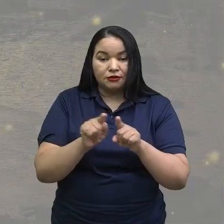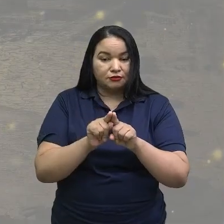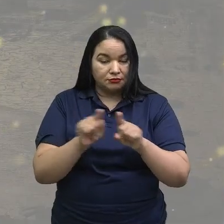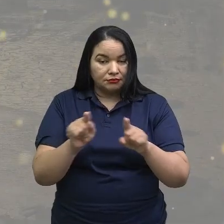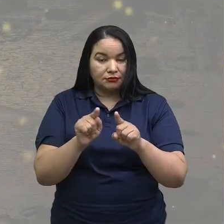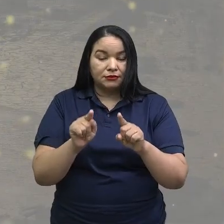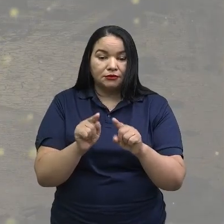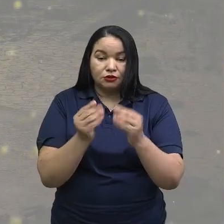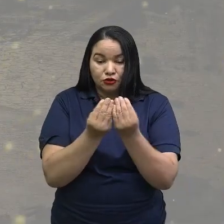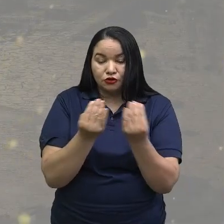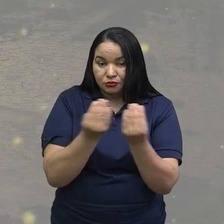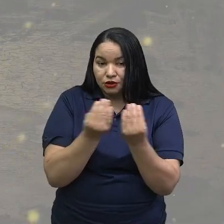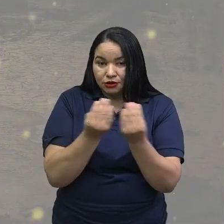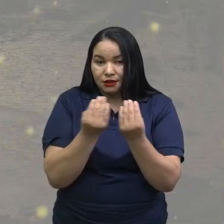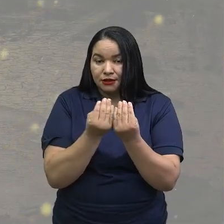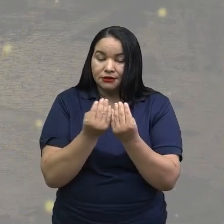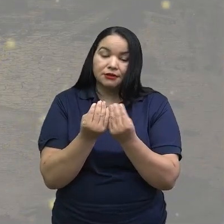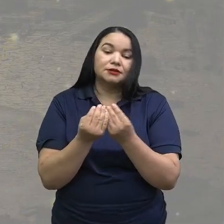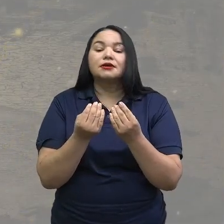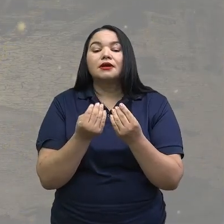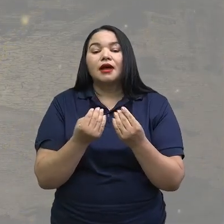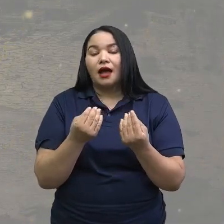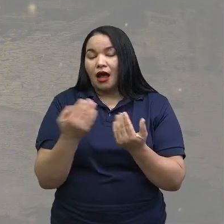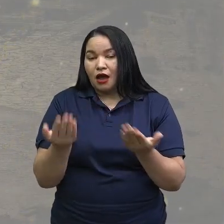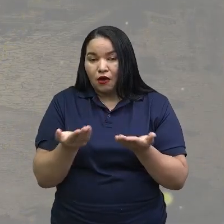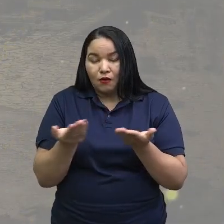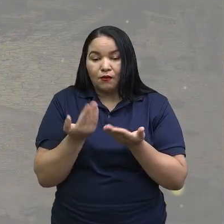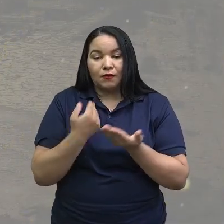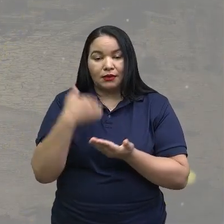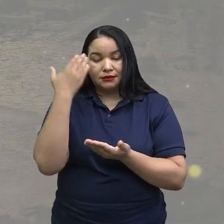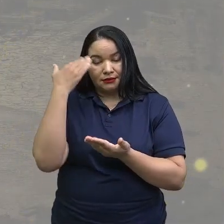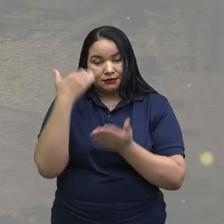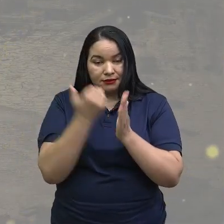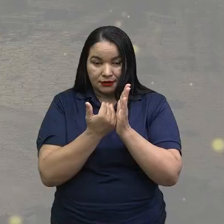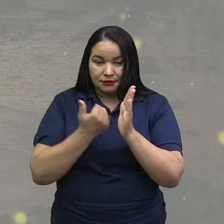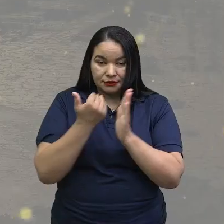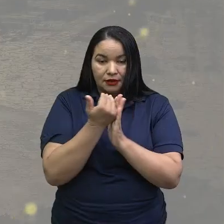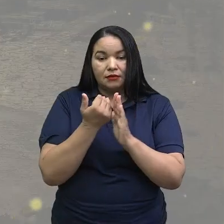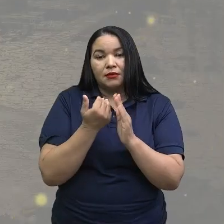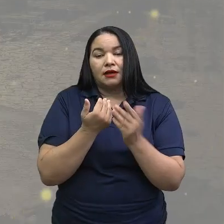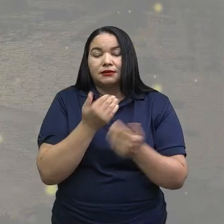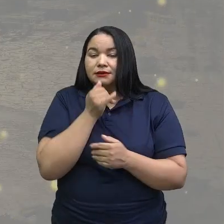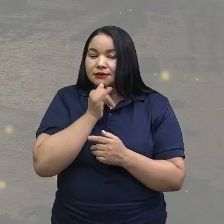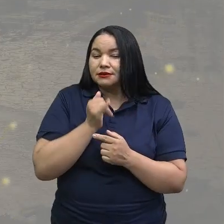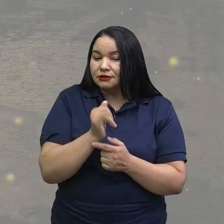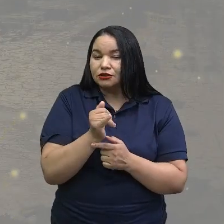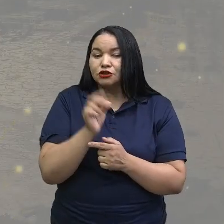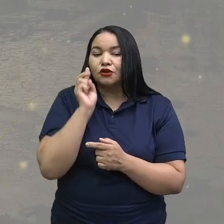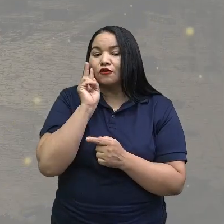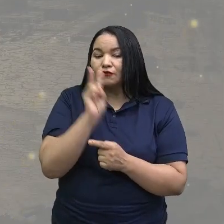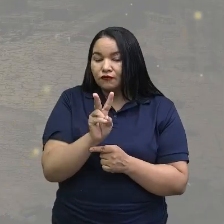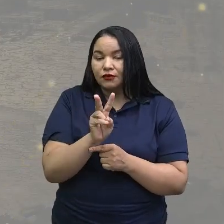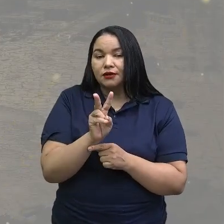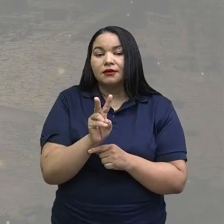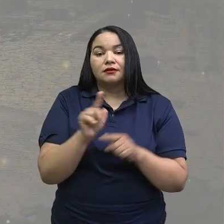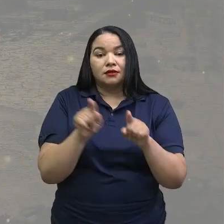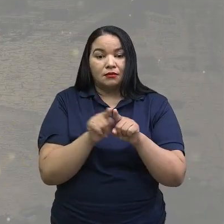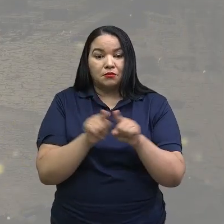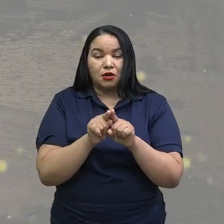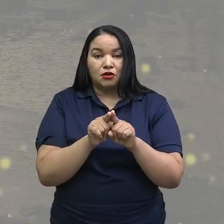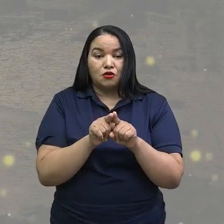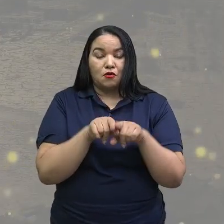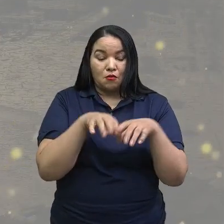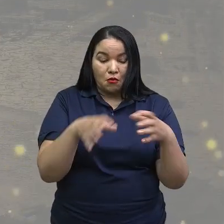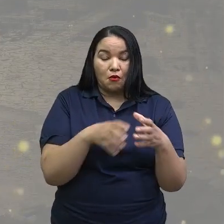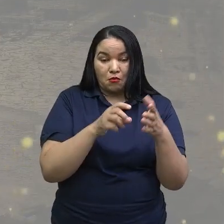A gente vai entender melhor que essa energia toda, né? Que pode ser observada tanto num reator nuclear